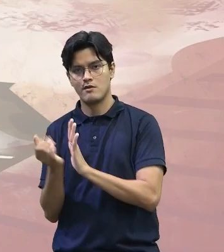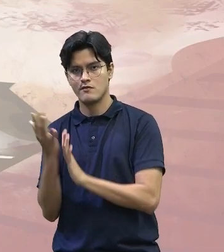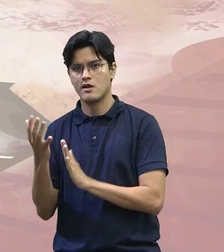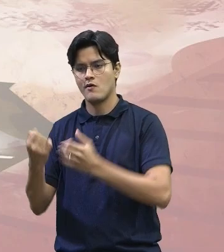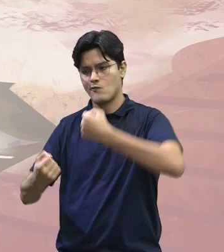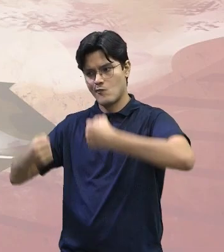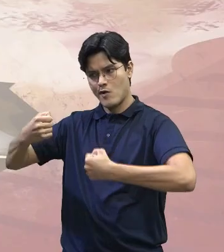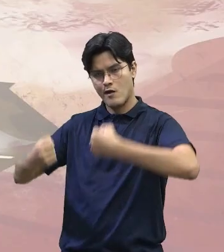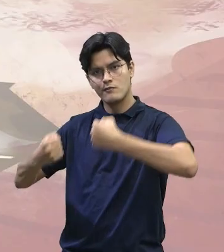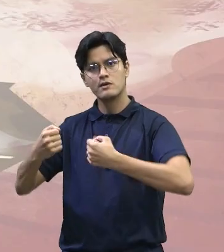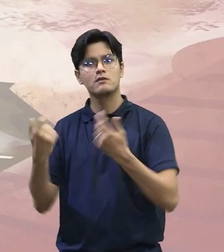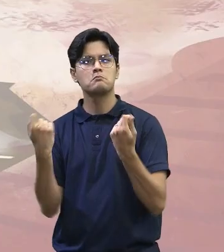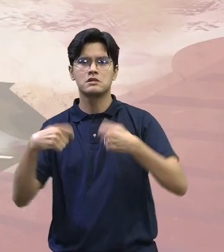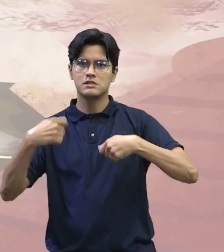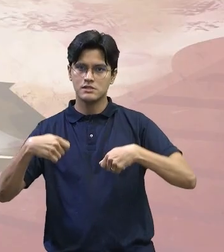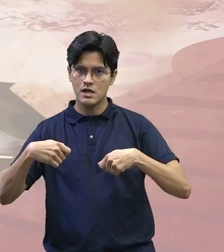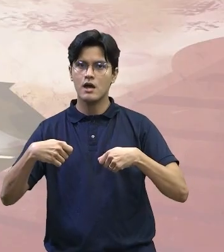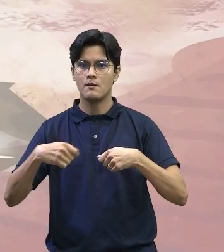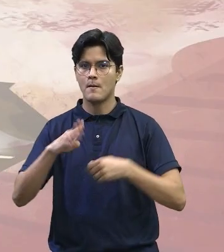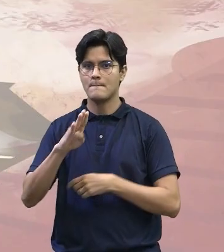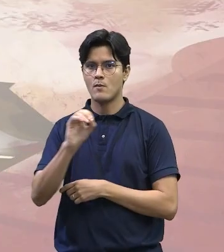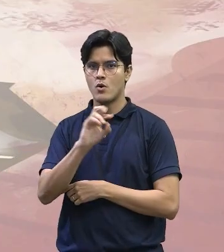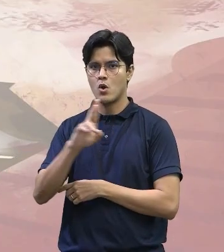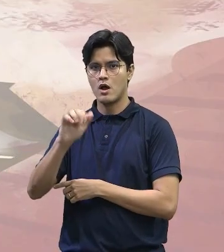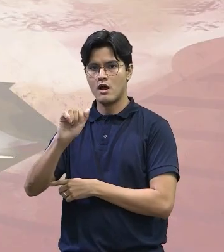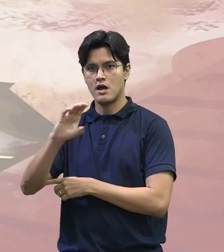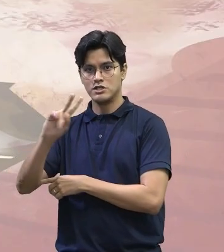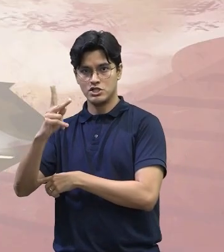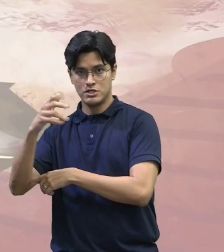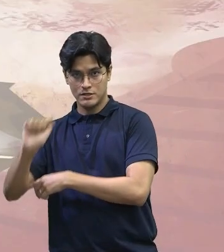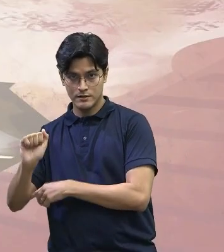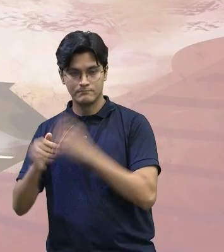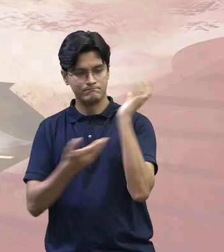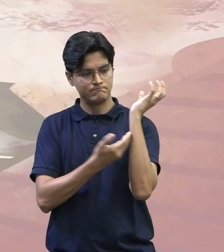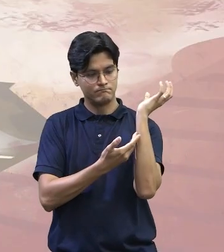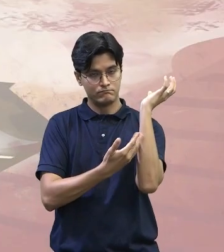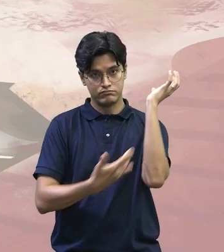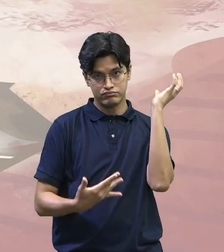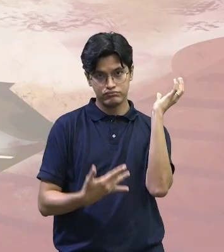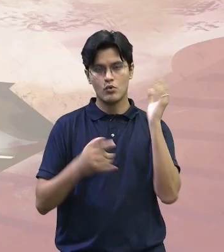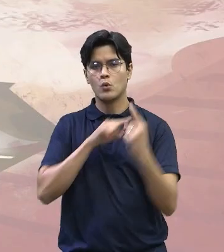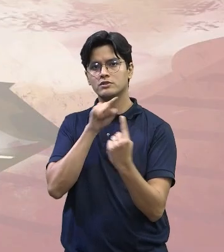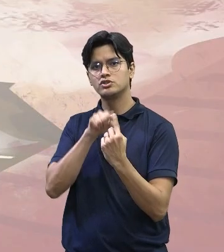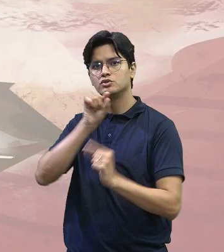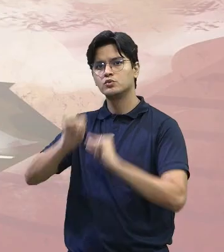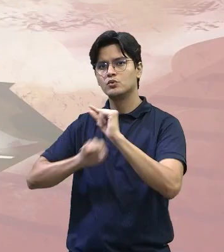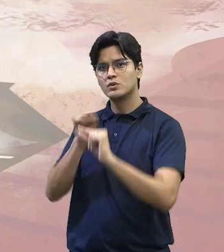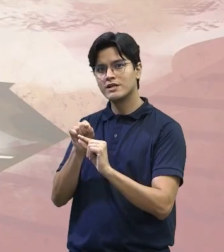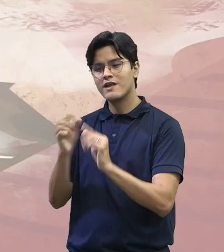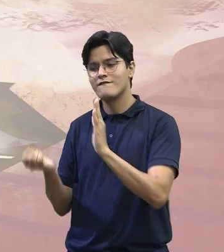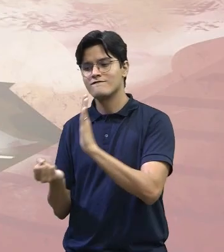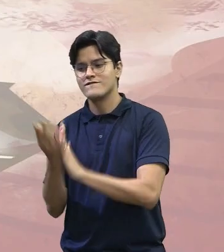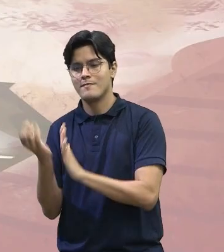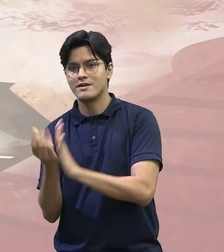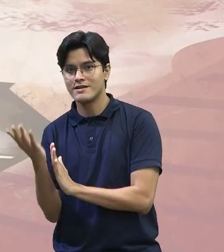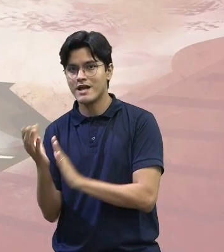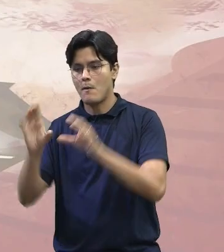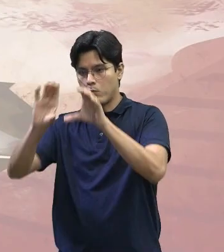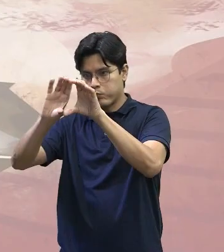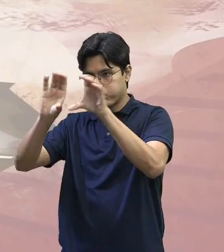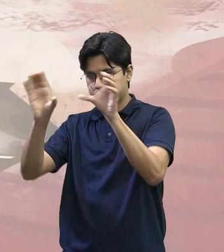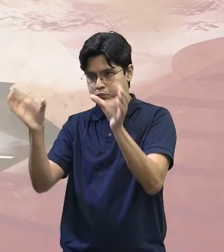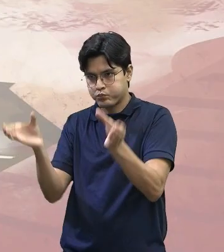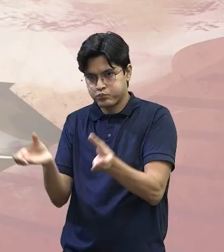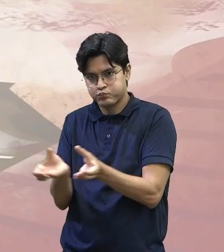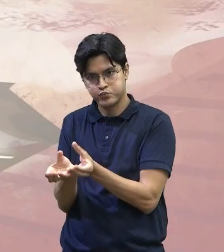o pneu do automóvel. E aonde existia a borracha? Aqui na região amazônica.